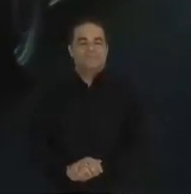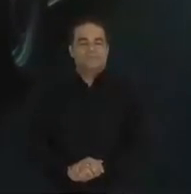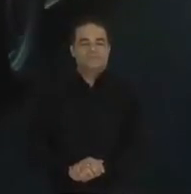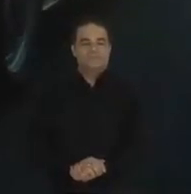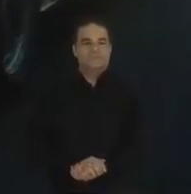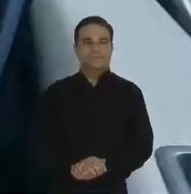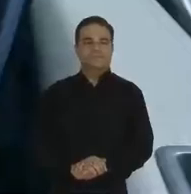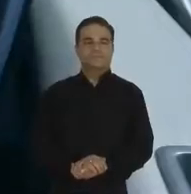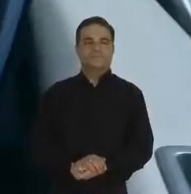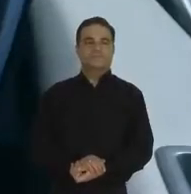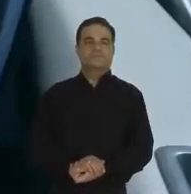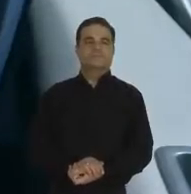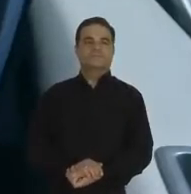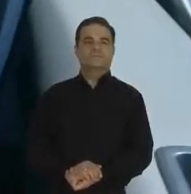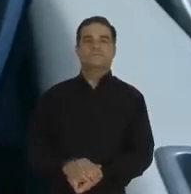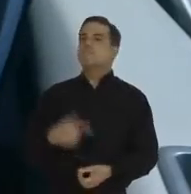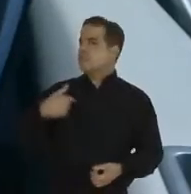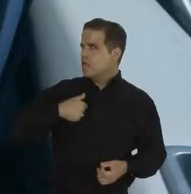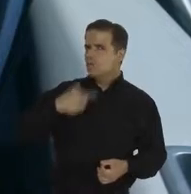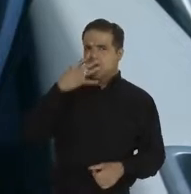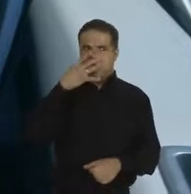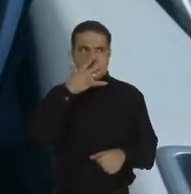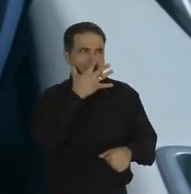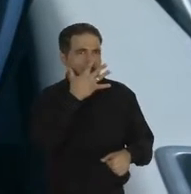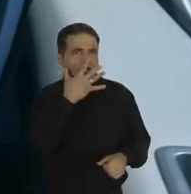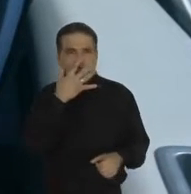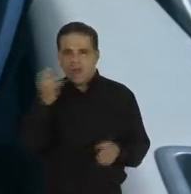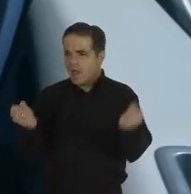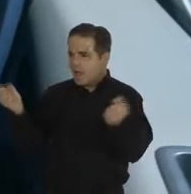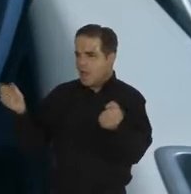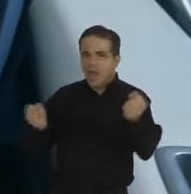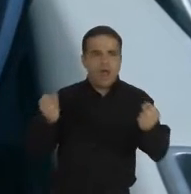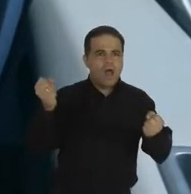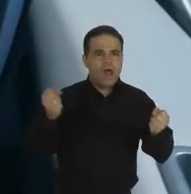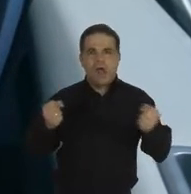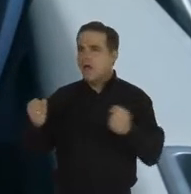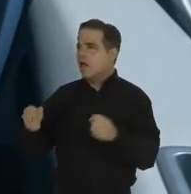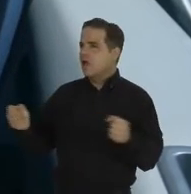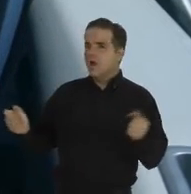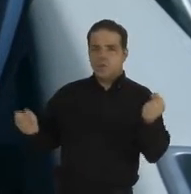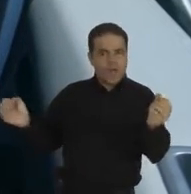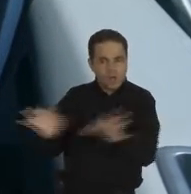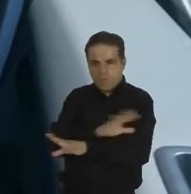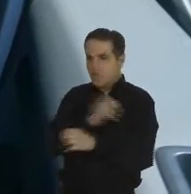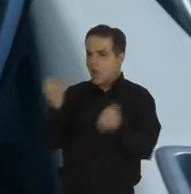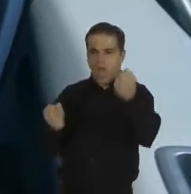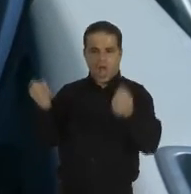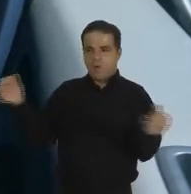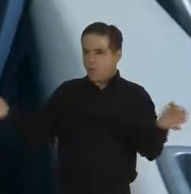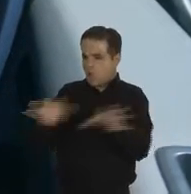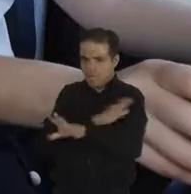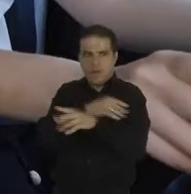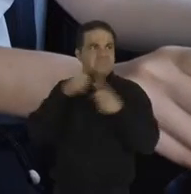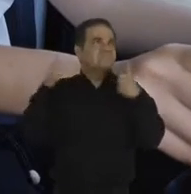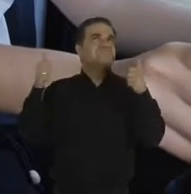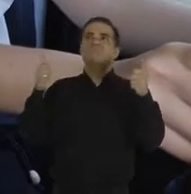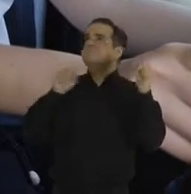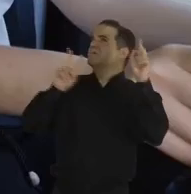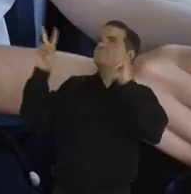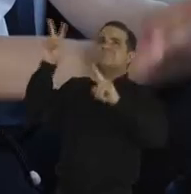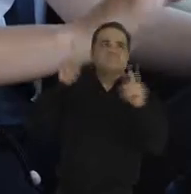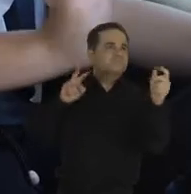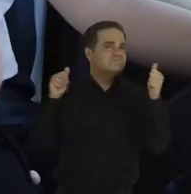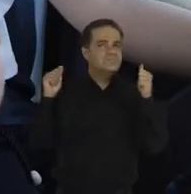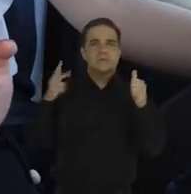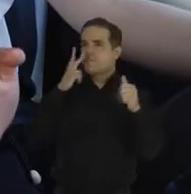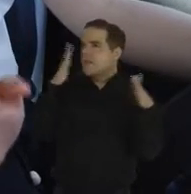Tá bom tô muito impressionada porque ele é um carro completo né assim ele parece muito um